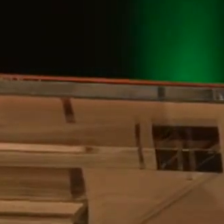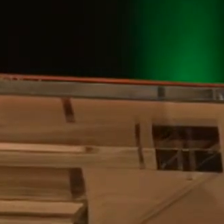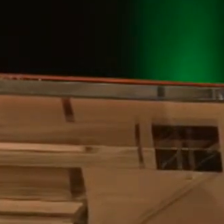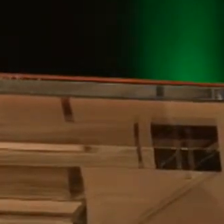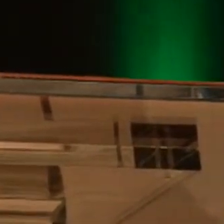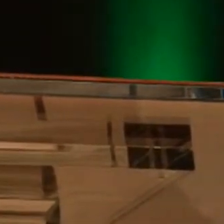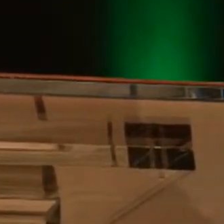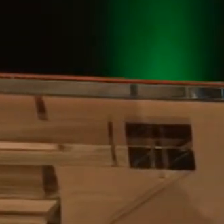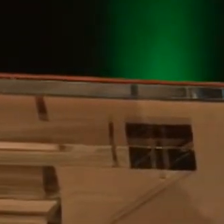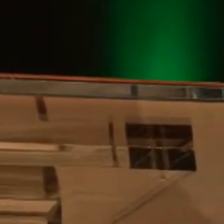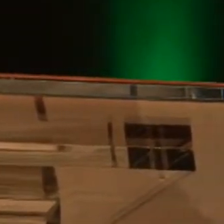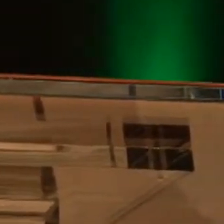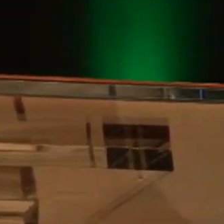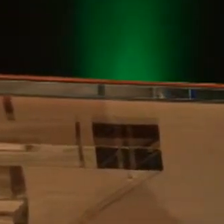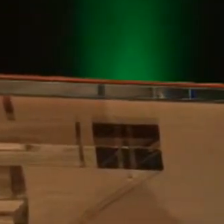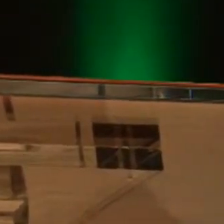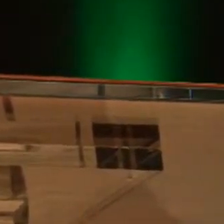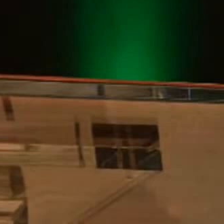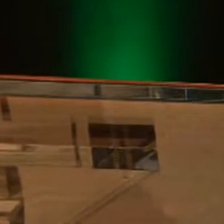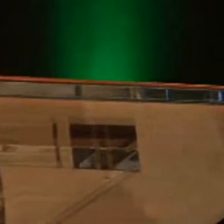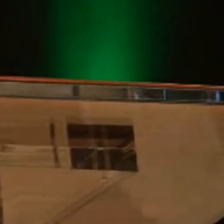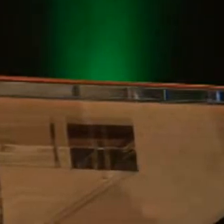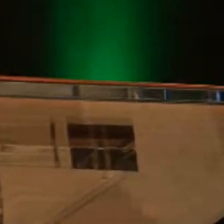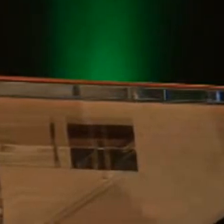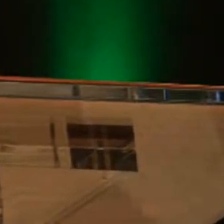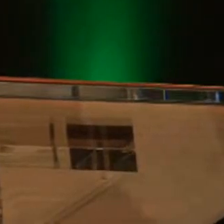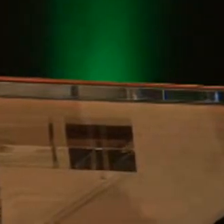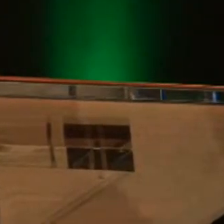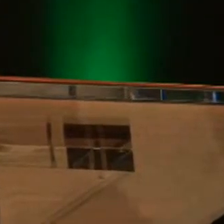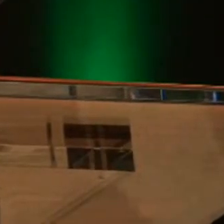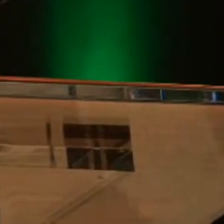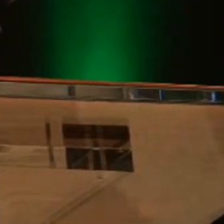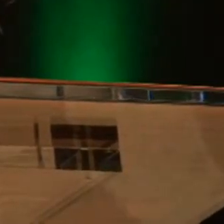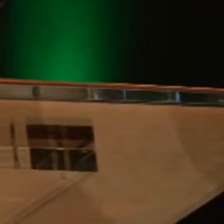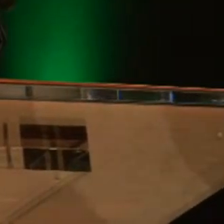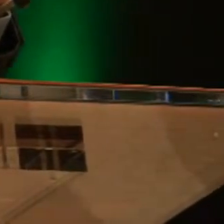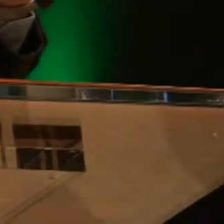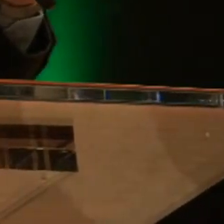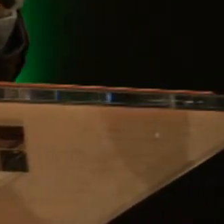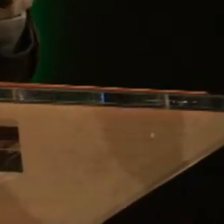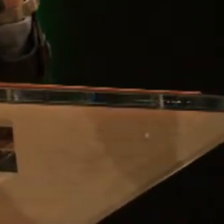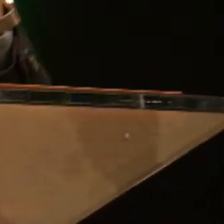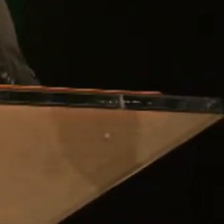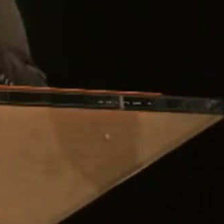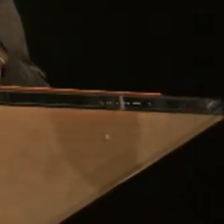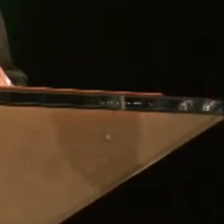faz coisas tremendas, porque não é a distância que nos separa,